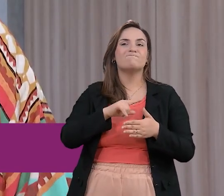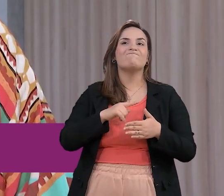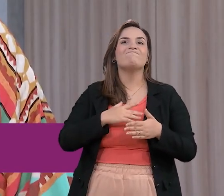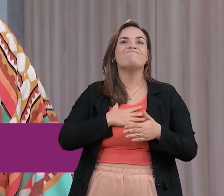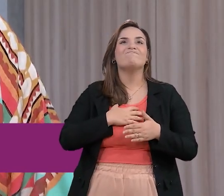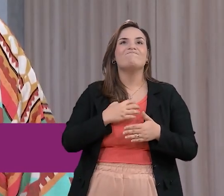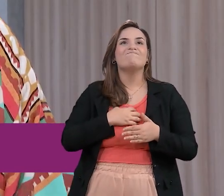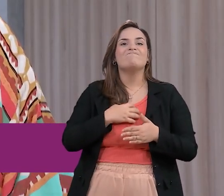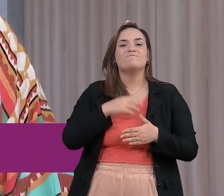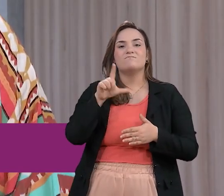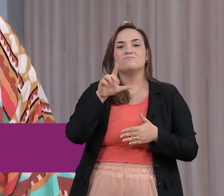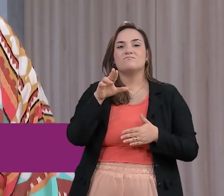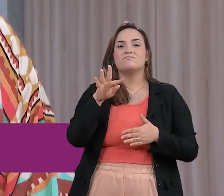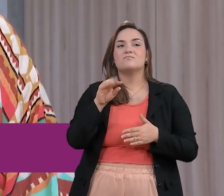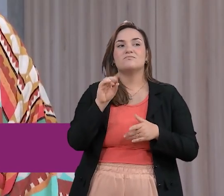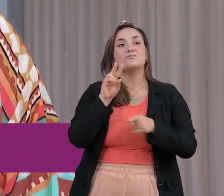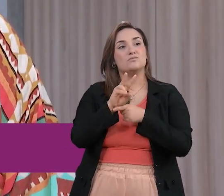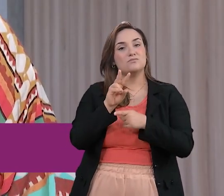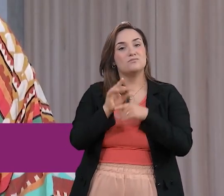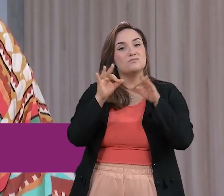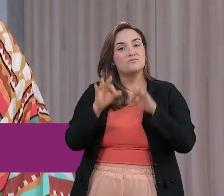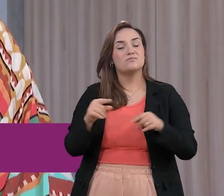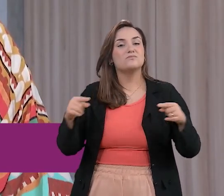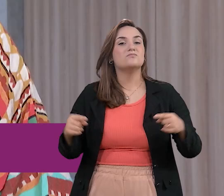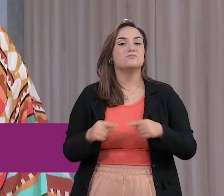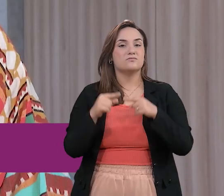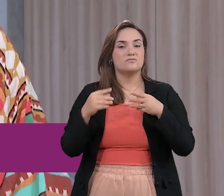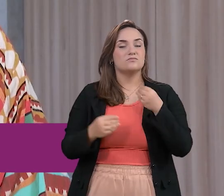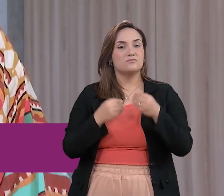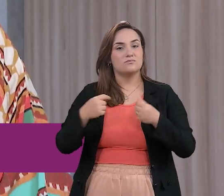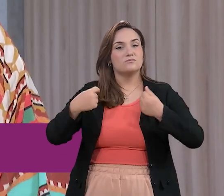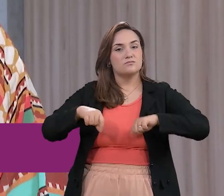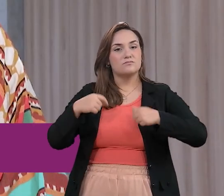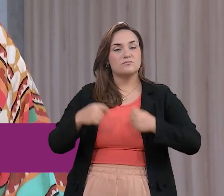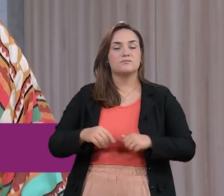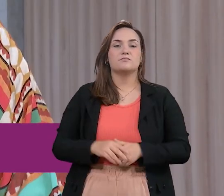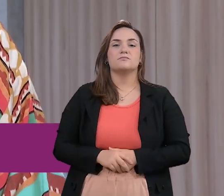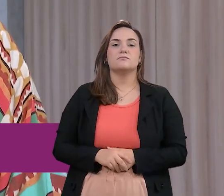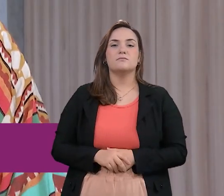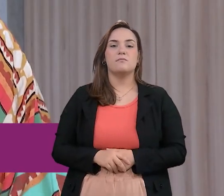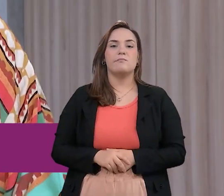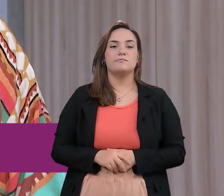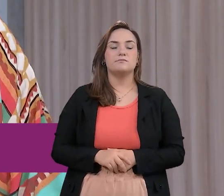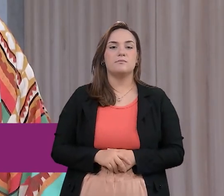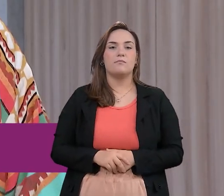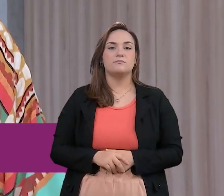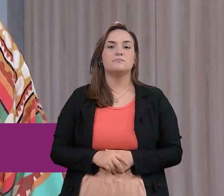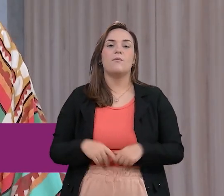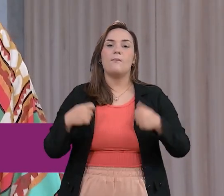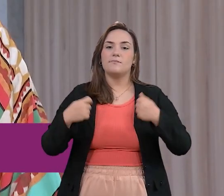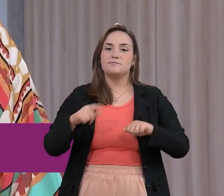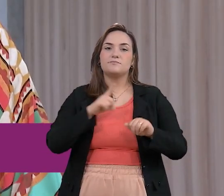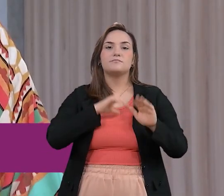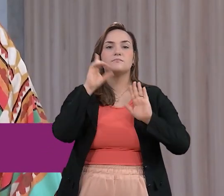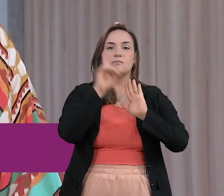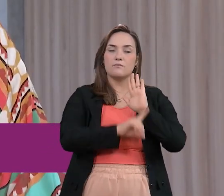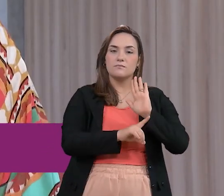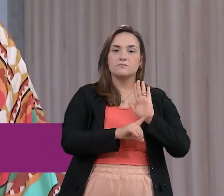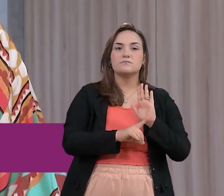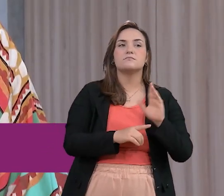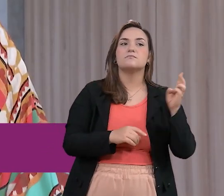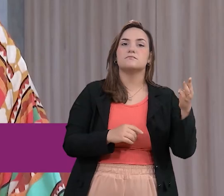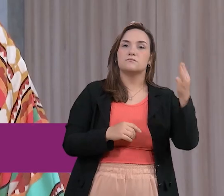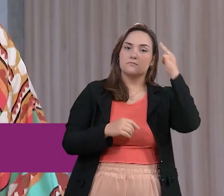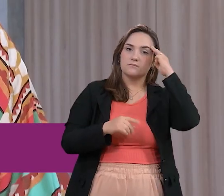vivenciar o luto e serem cuidadas como precisam ser cuidadas então a gente defende que elas possam ter direito